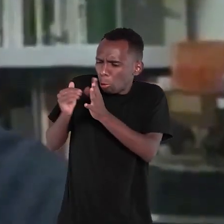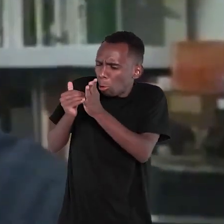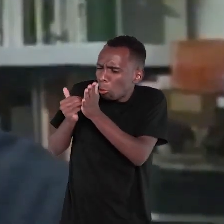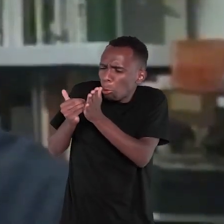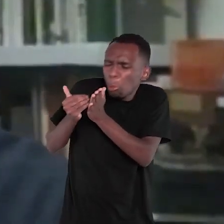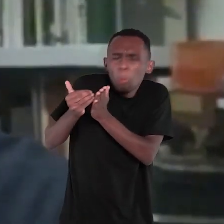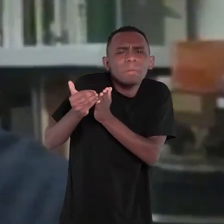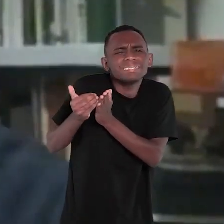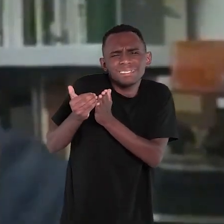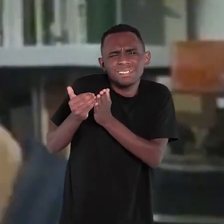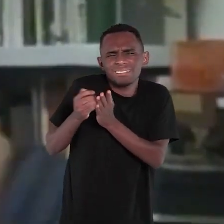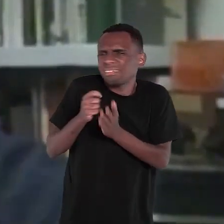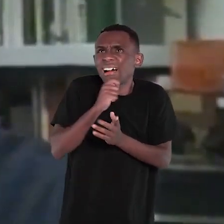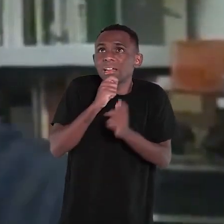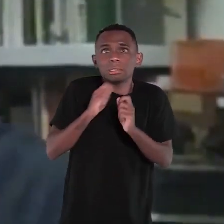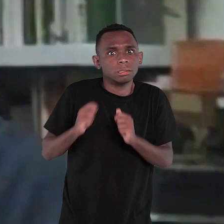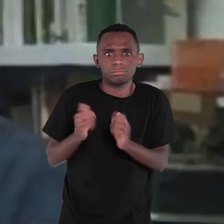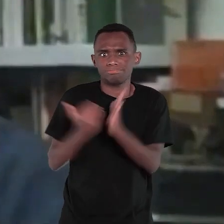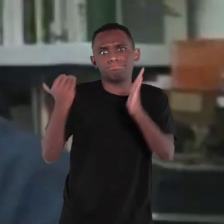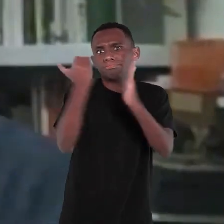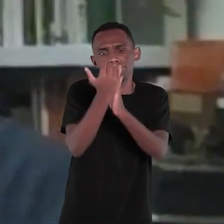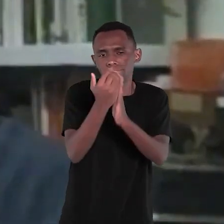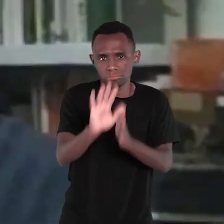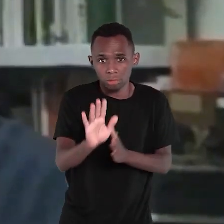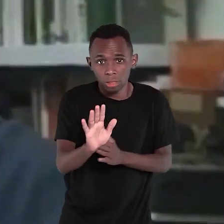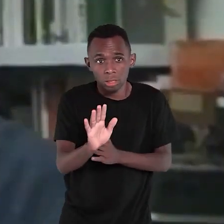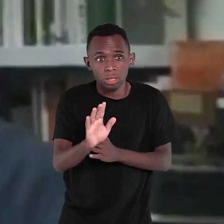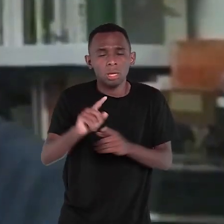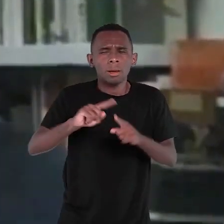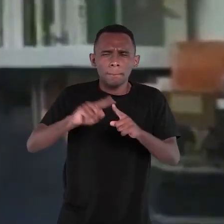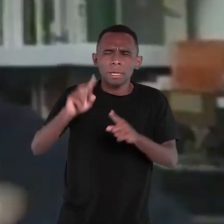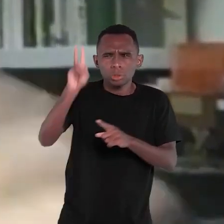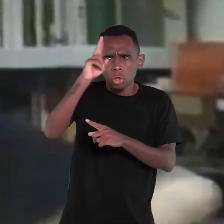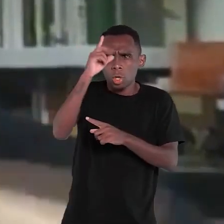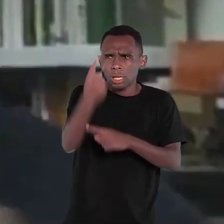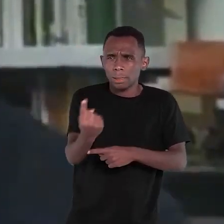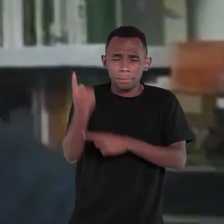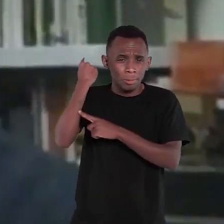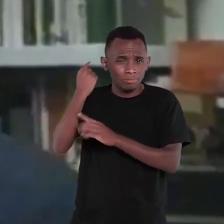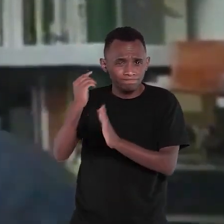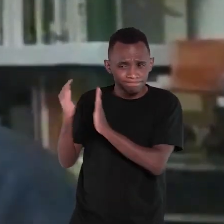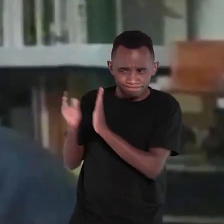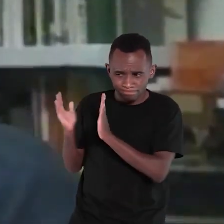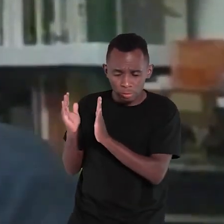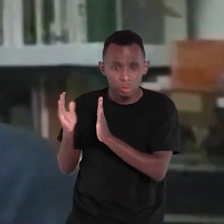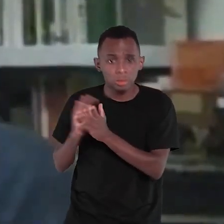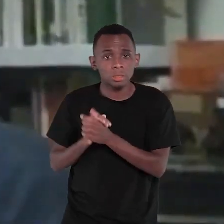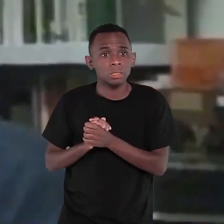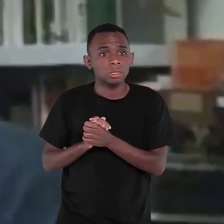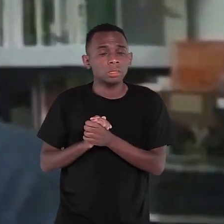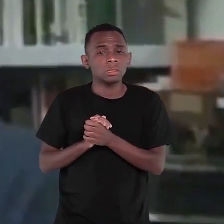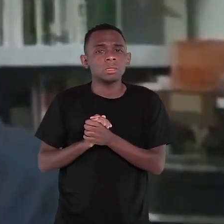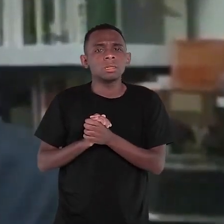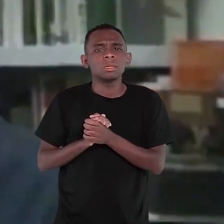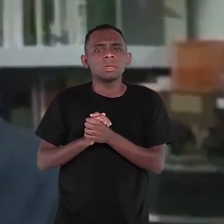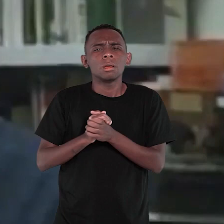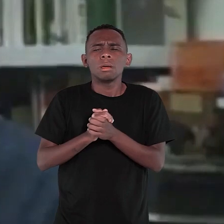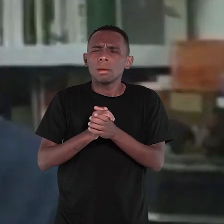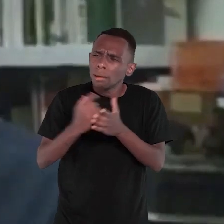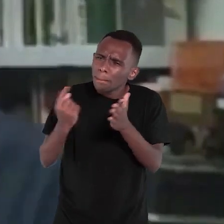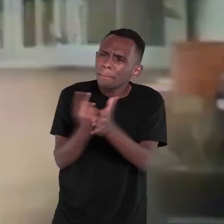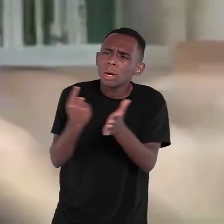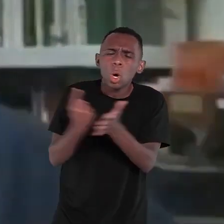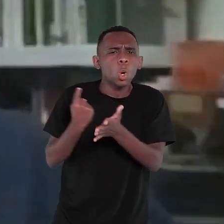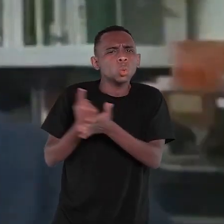ativas e do digital estar tão presente, né? Mas quando ele já existia, nos